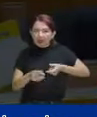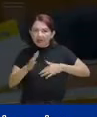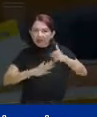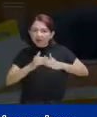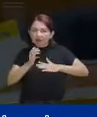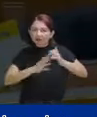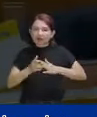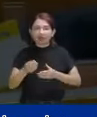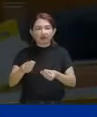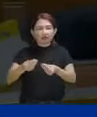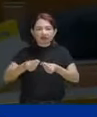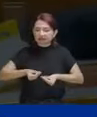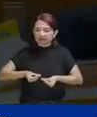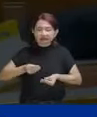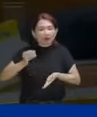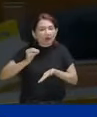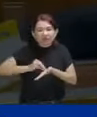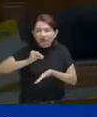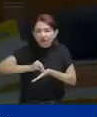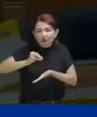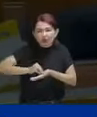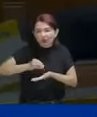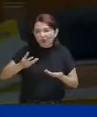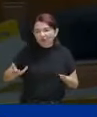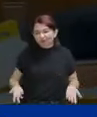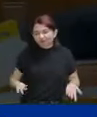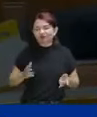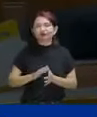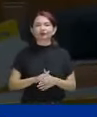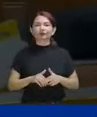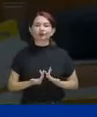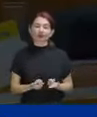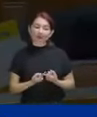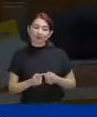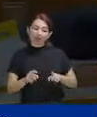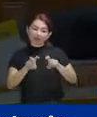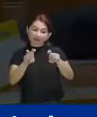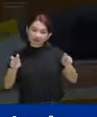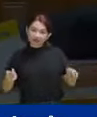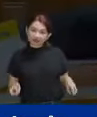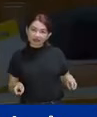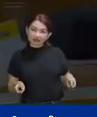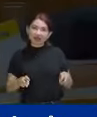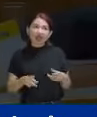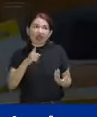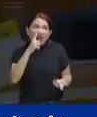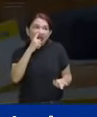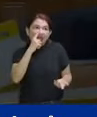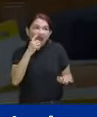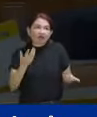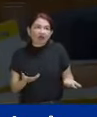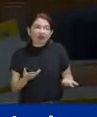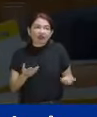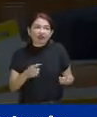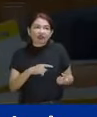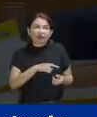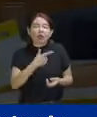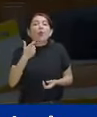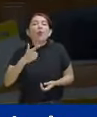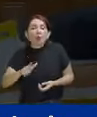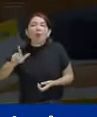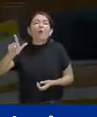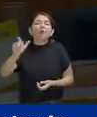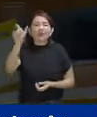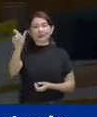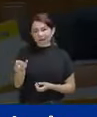entregando adequadamente, enfim. Mas é claro que a Corte Eleitoral não pode ficar à mercê da falha de um terceiro que foi